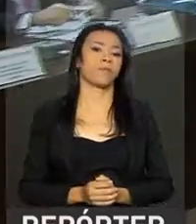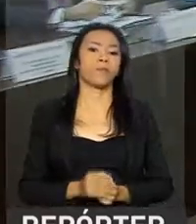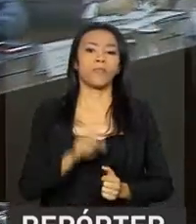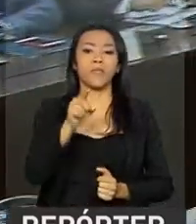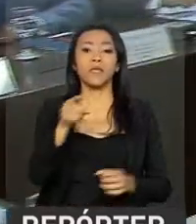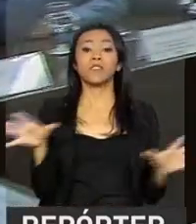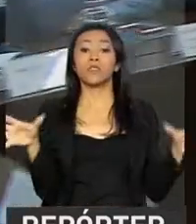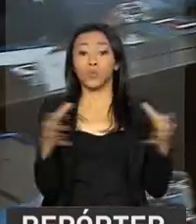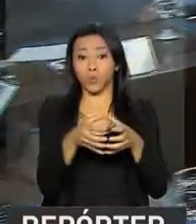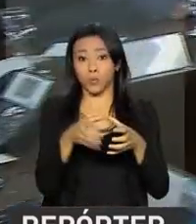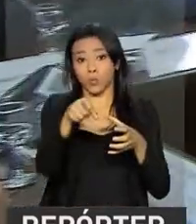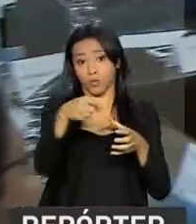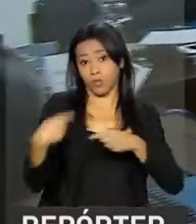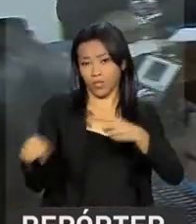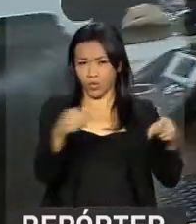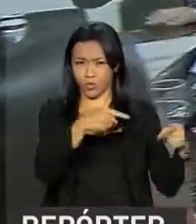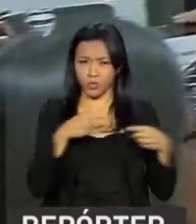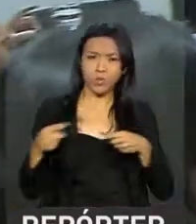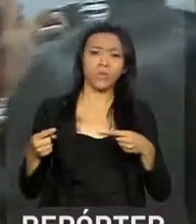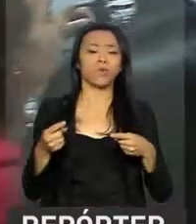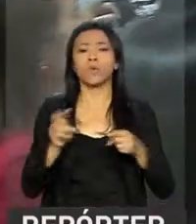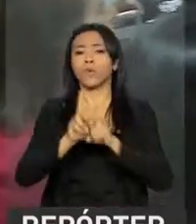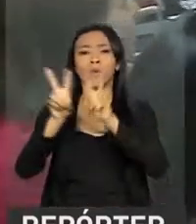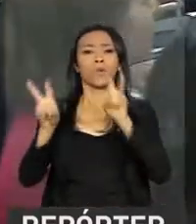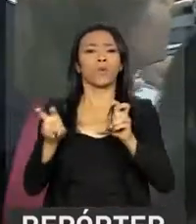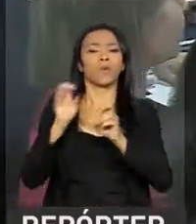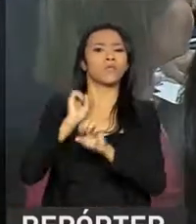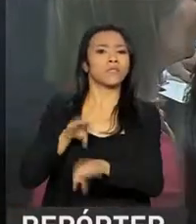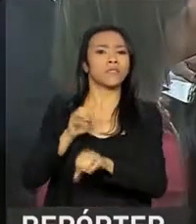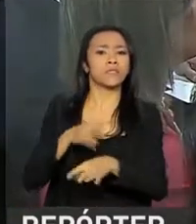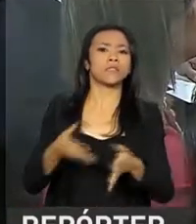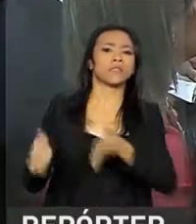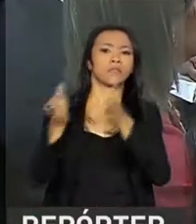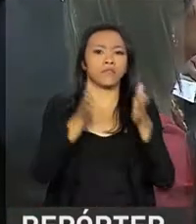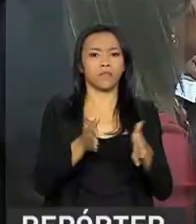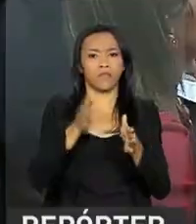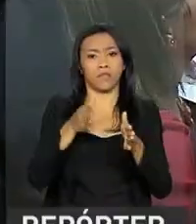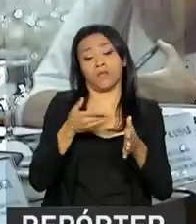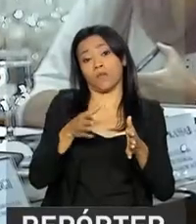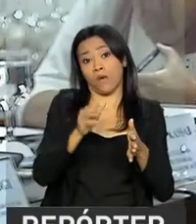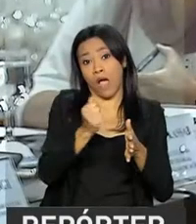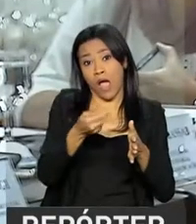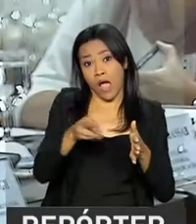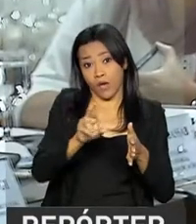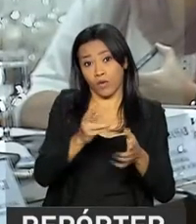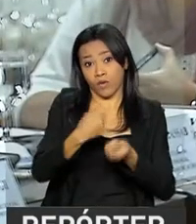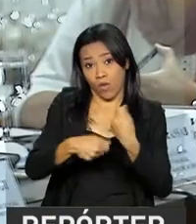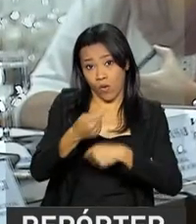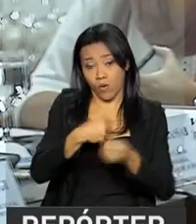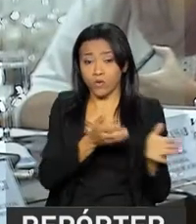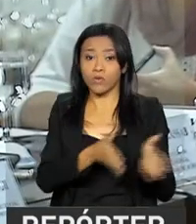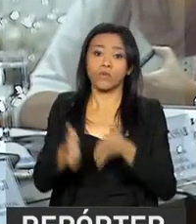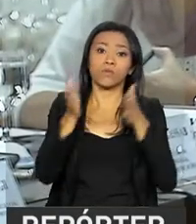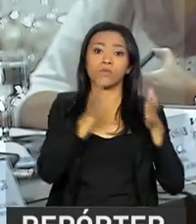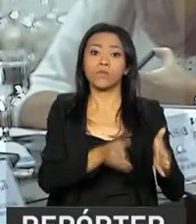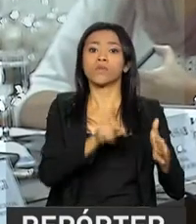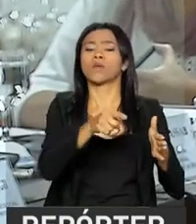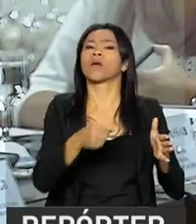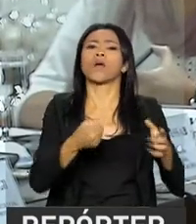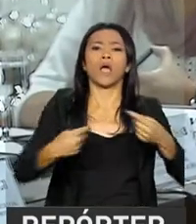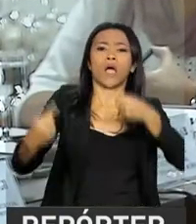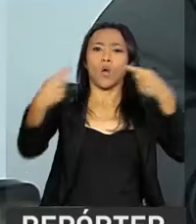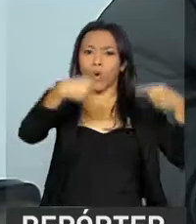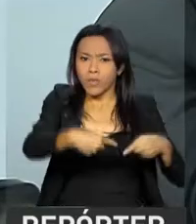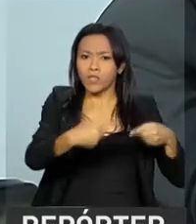O grupo discutiu o andamento de sugestões para a educação básica, o agronegócio, a desburocratização, a produtividade, a